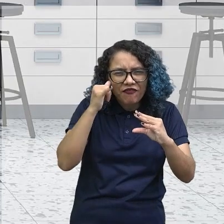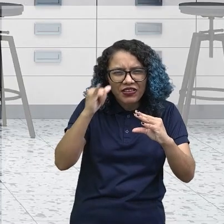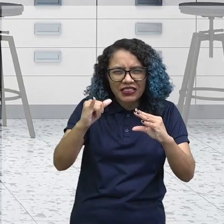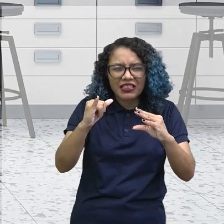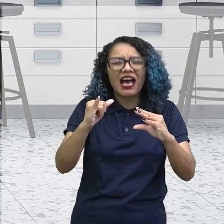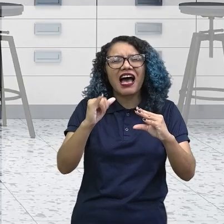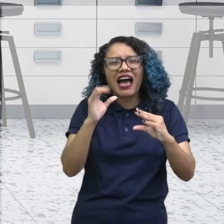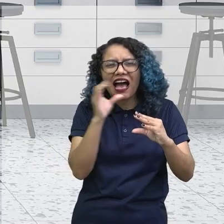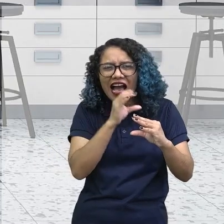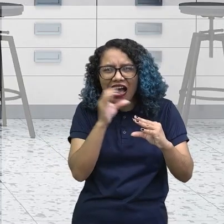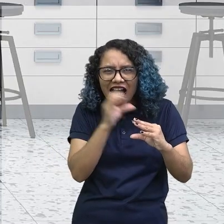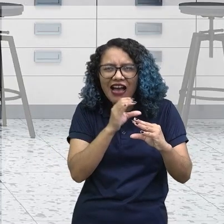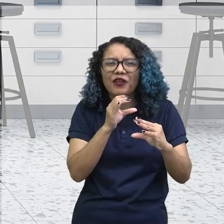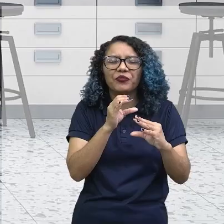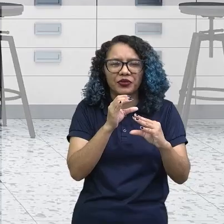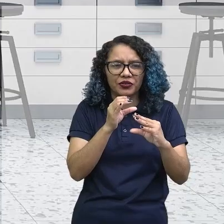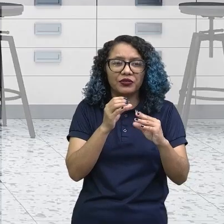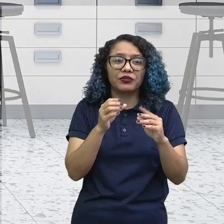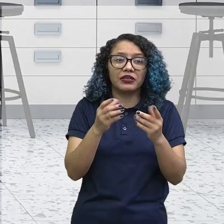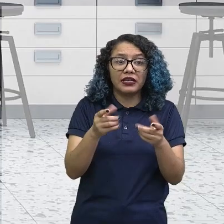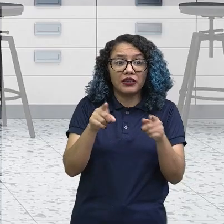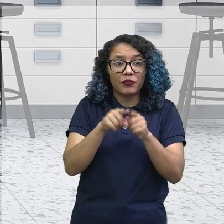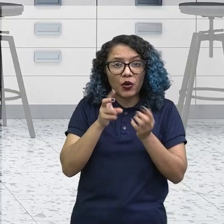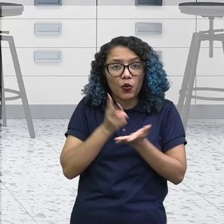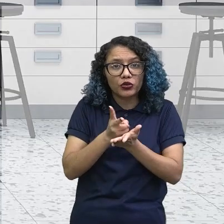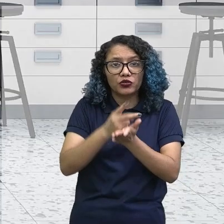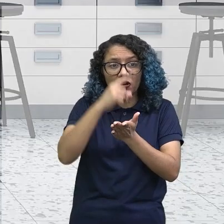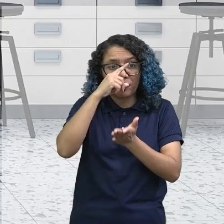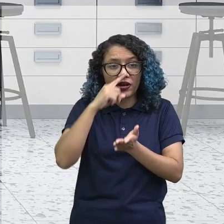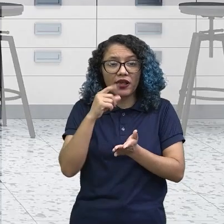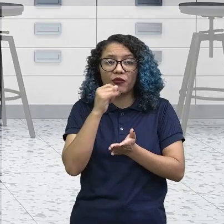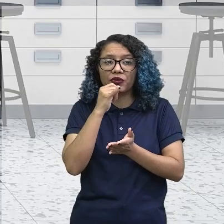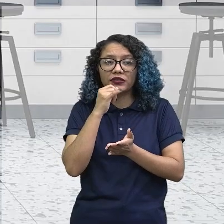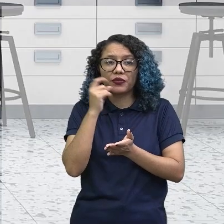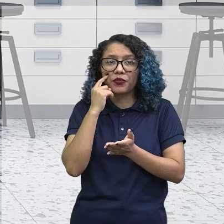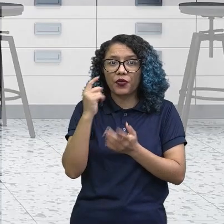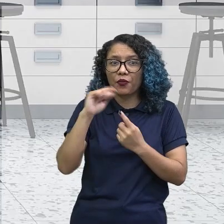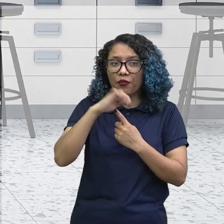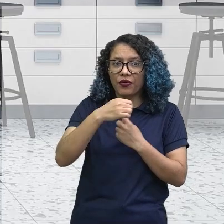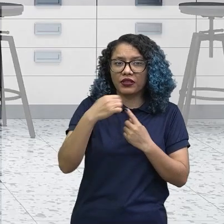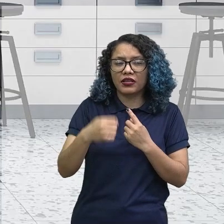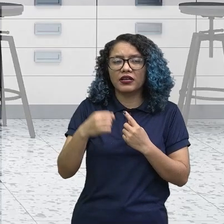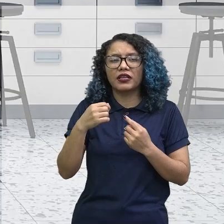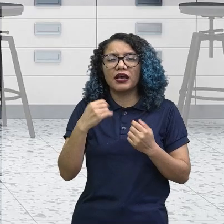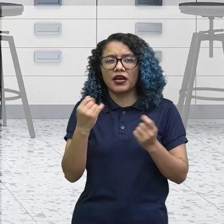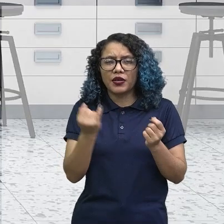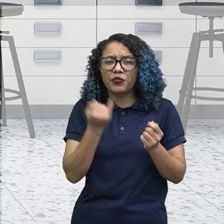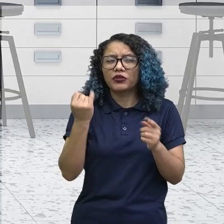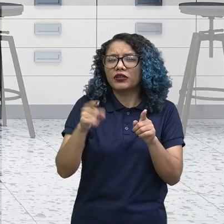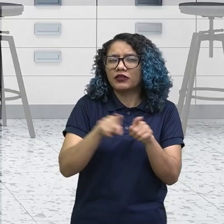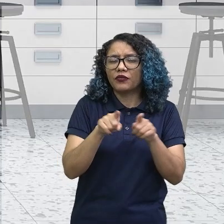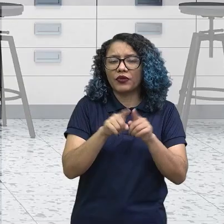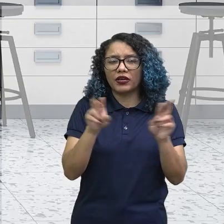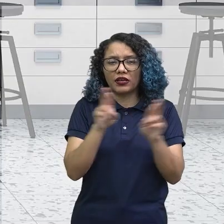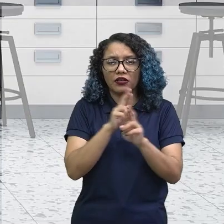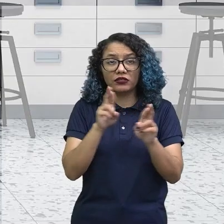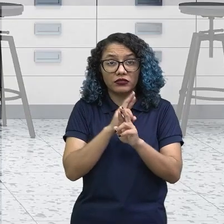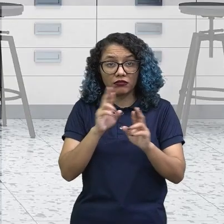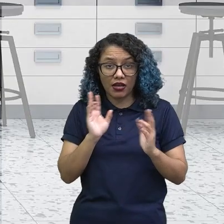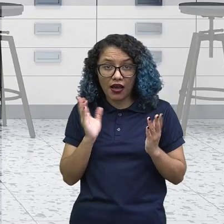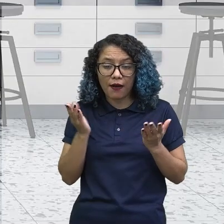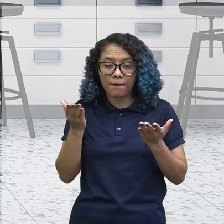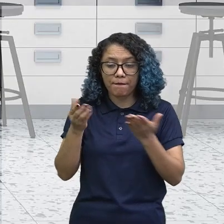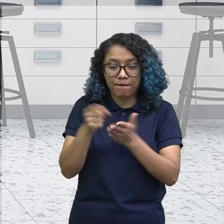quando a gente observa essas situações, por exemplo, né, eu trouxe aqui o caso da banana, é importante a gente relacionar a essas pesquisas,